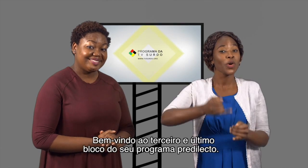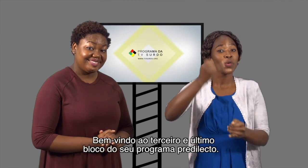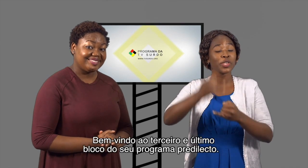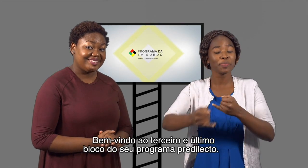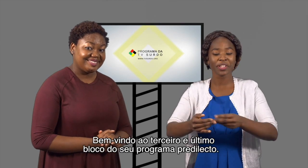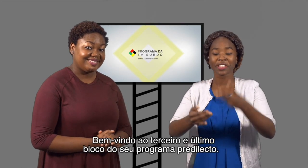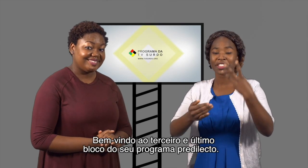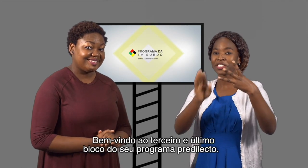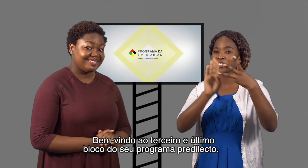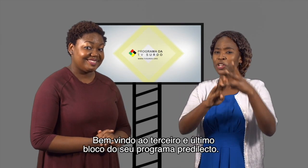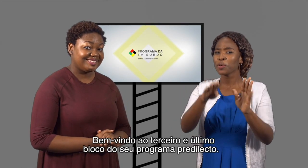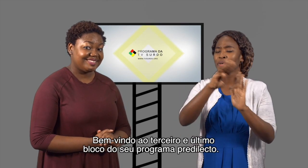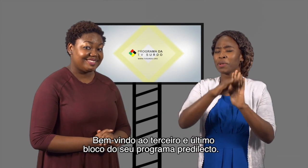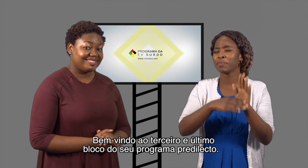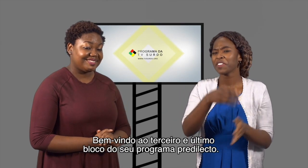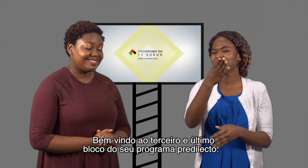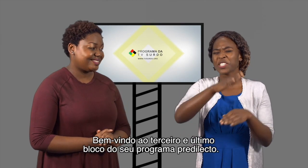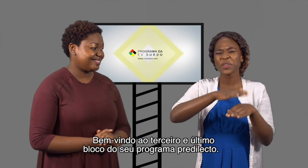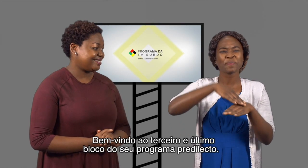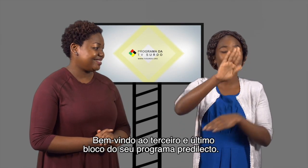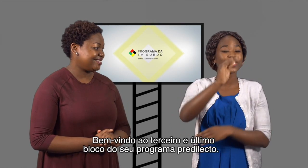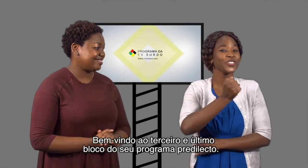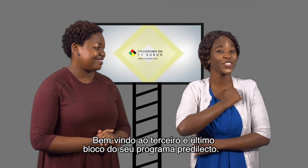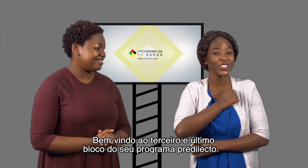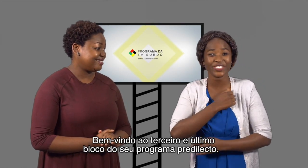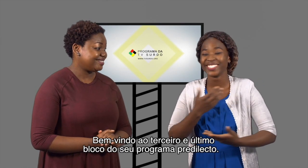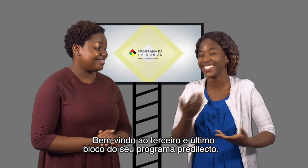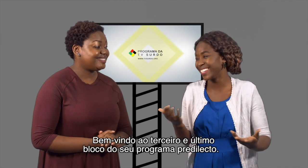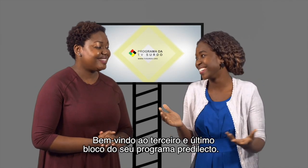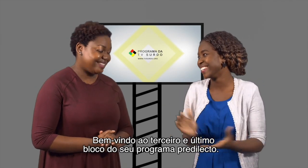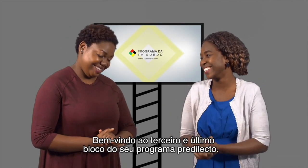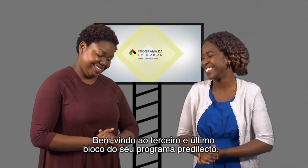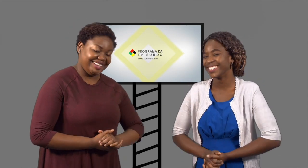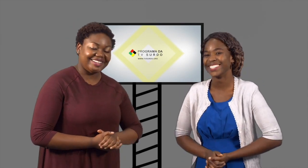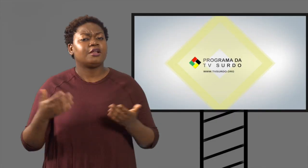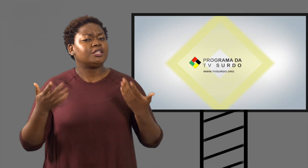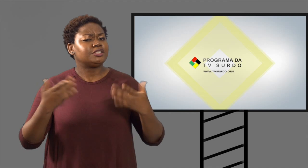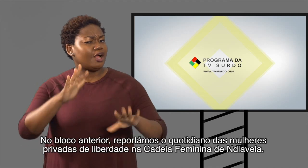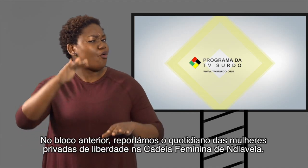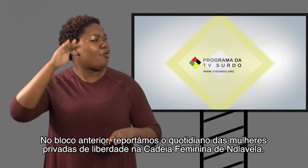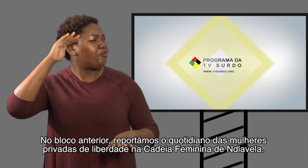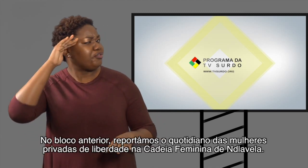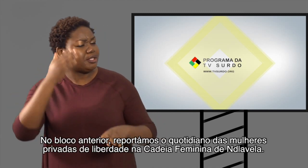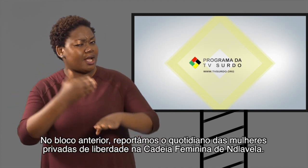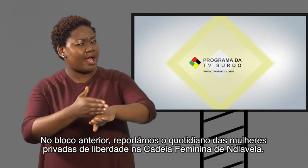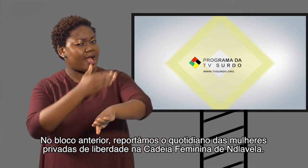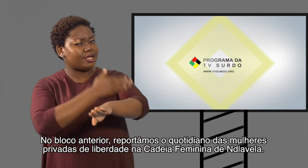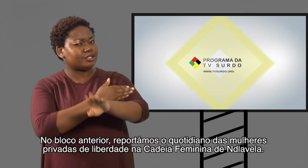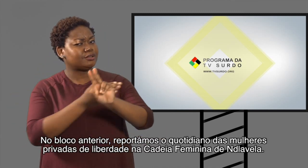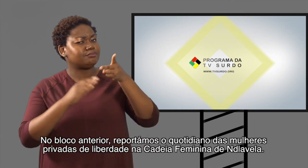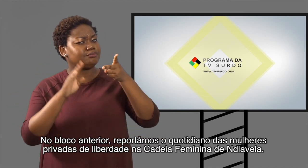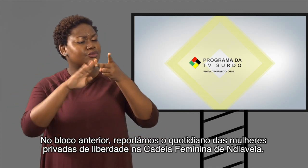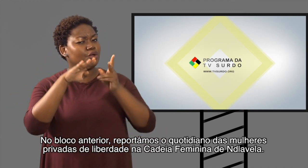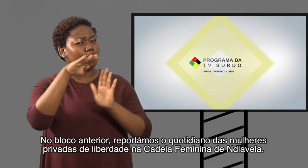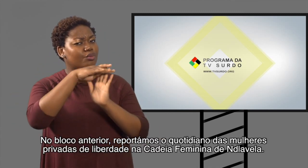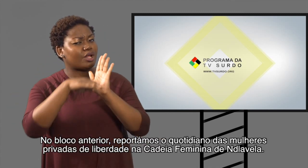Bem-vindo ao terceiro e último bloco do seu programa predileto. No bloco anterior,